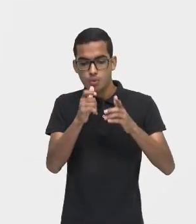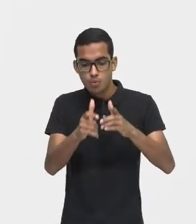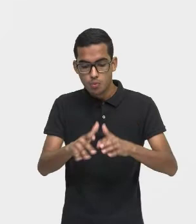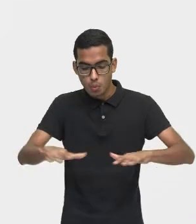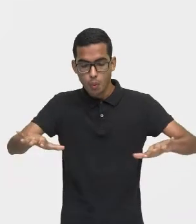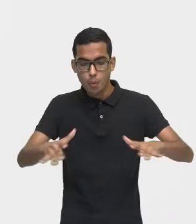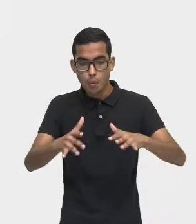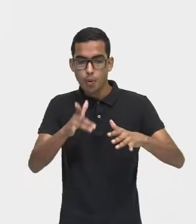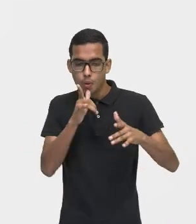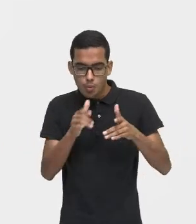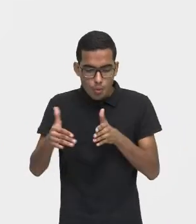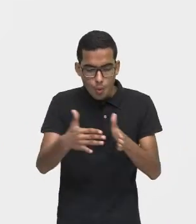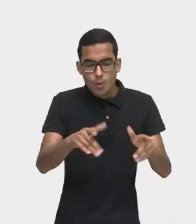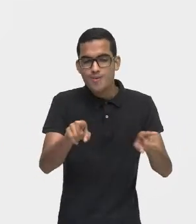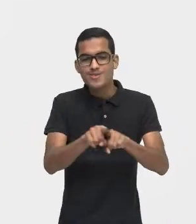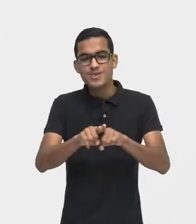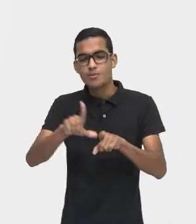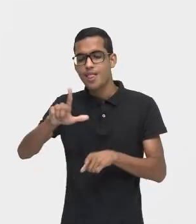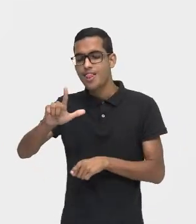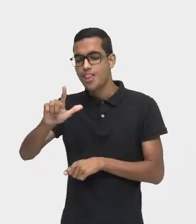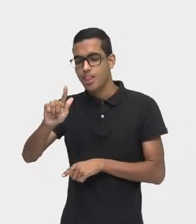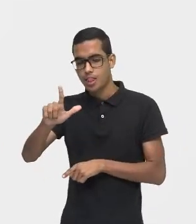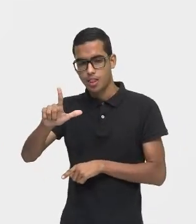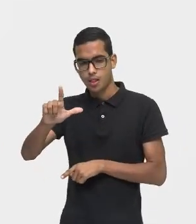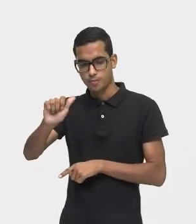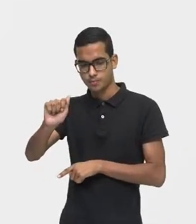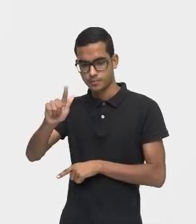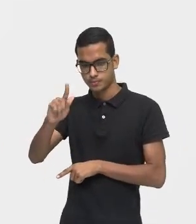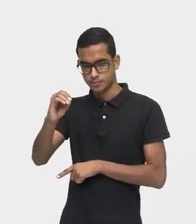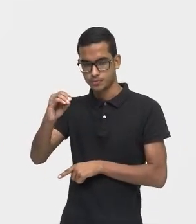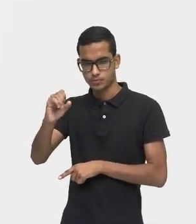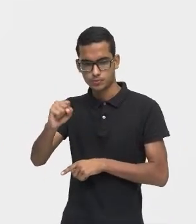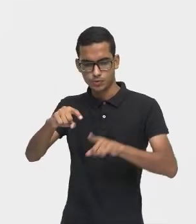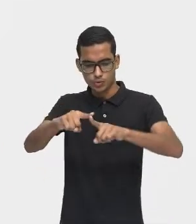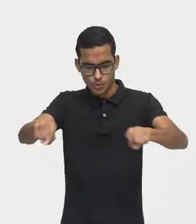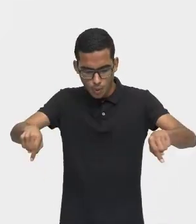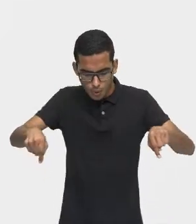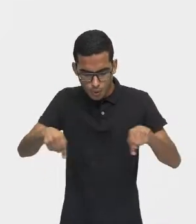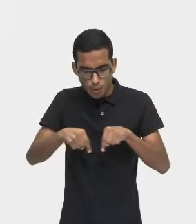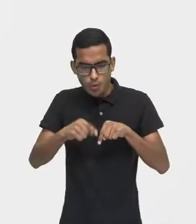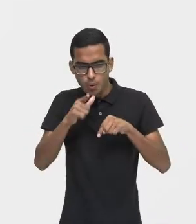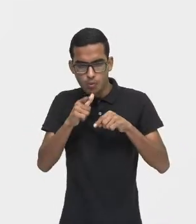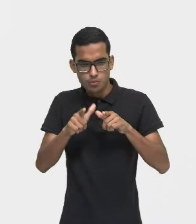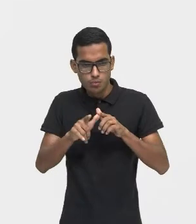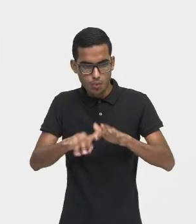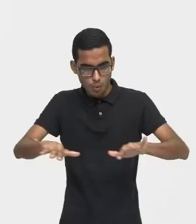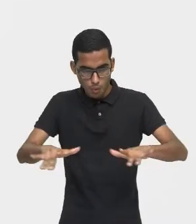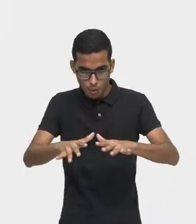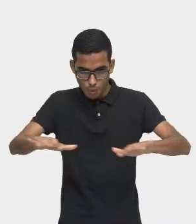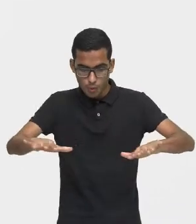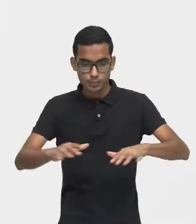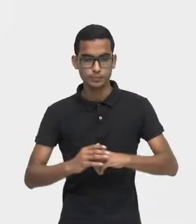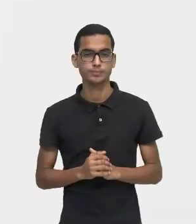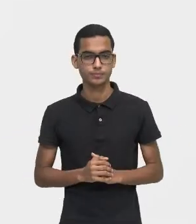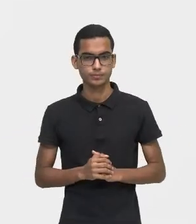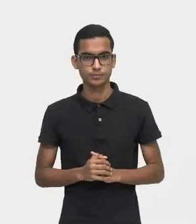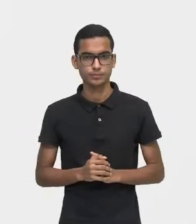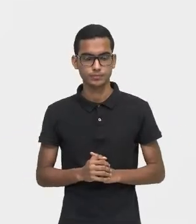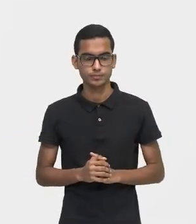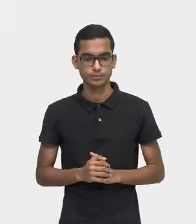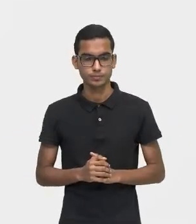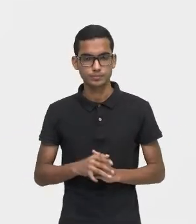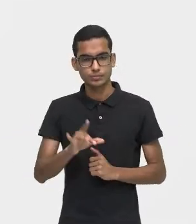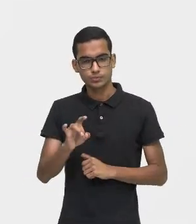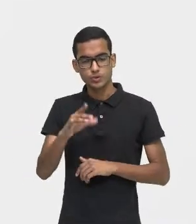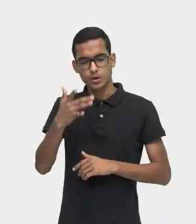ser muito importante para os povos que neles habitam próximo, né? Mas, além de as pessoas habitarem